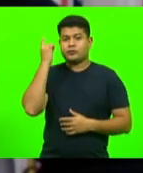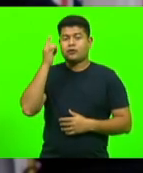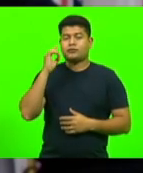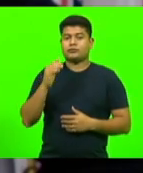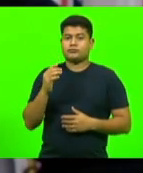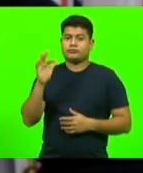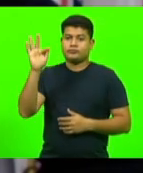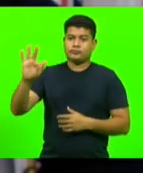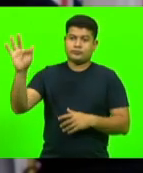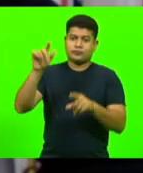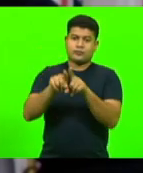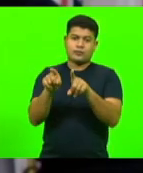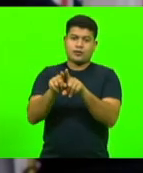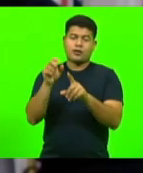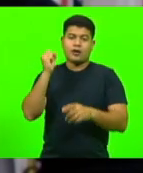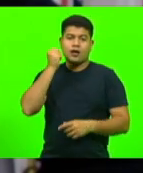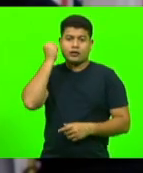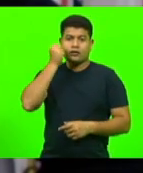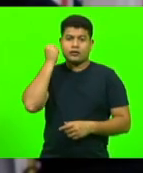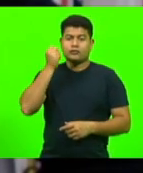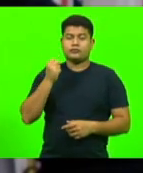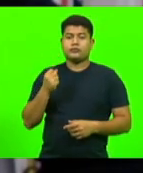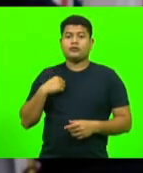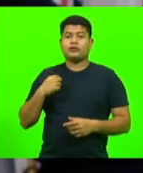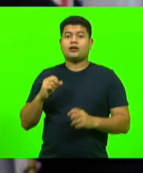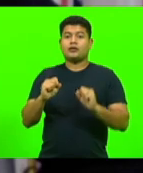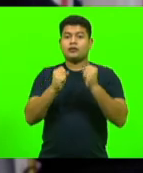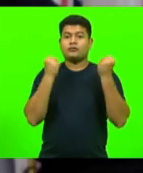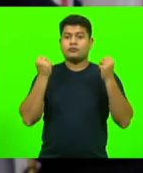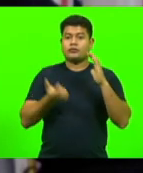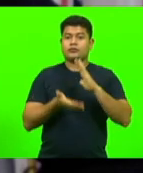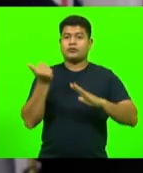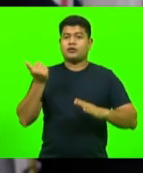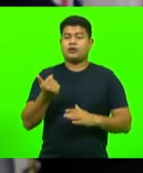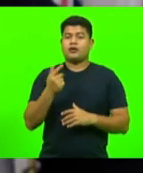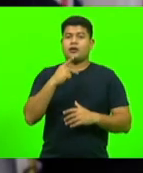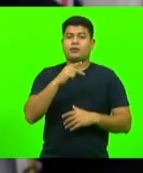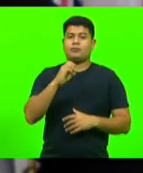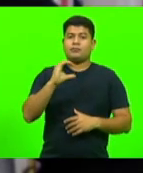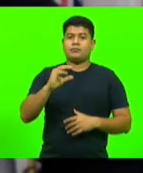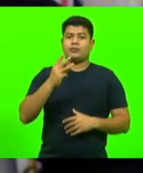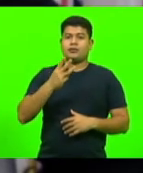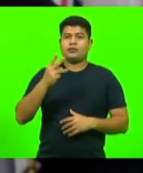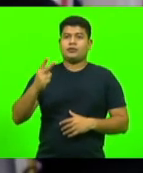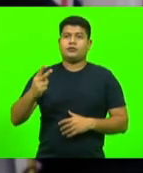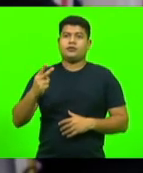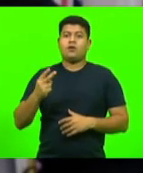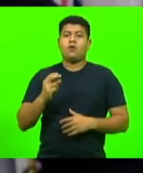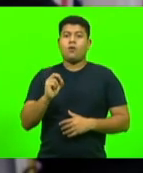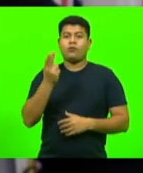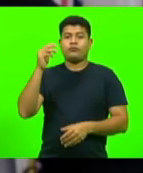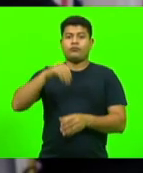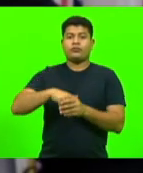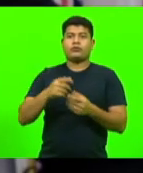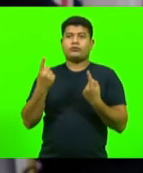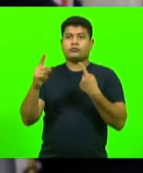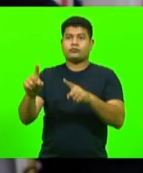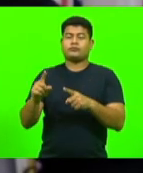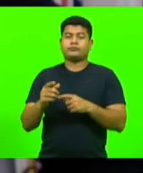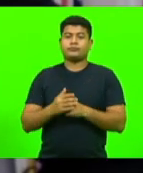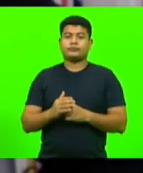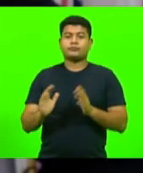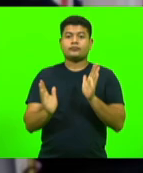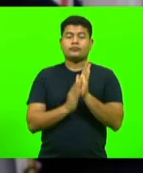que defendam a retirada da PEC 32 do congresso nacional o votem contra a mesmo eu